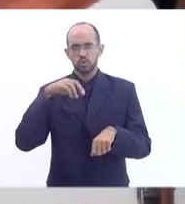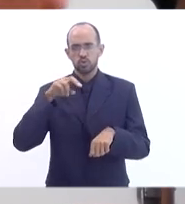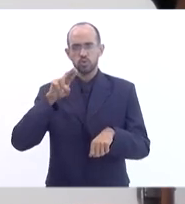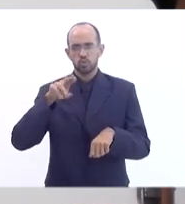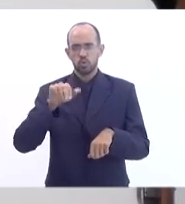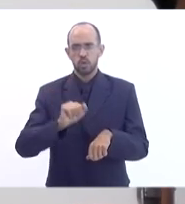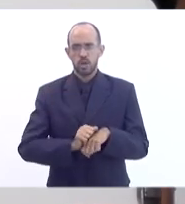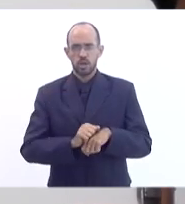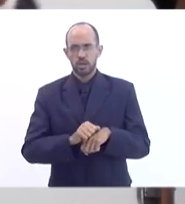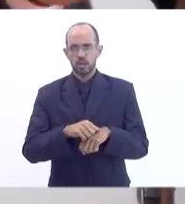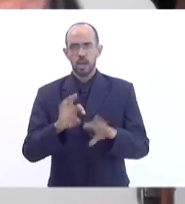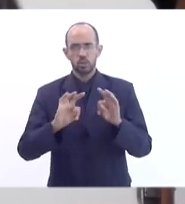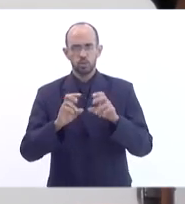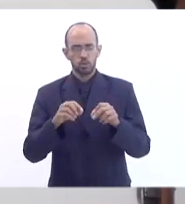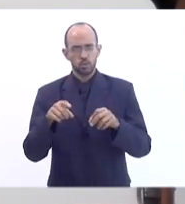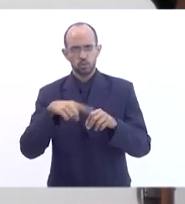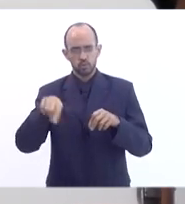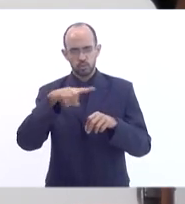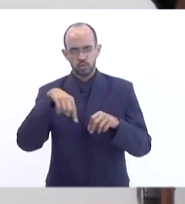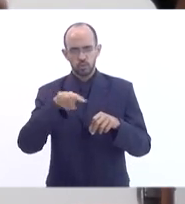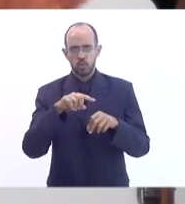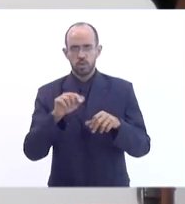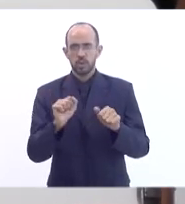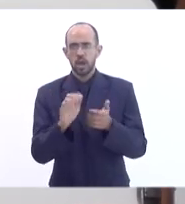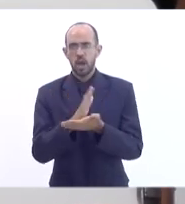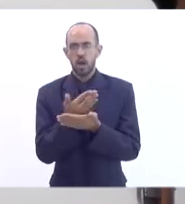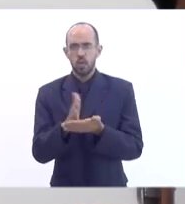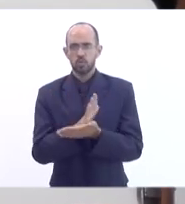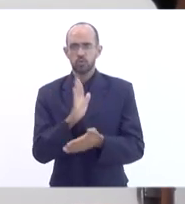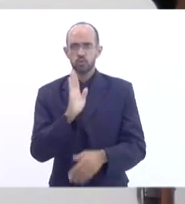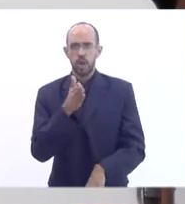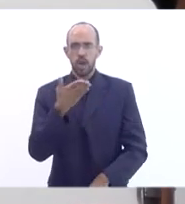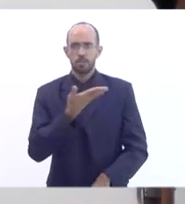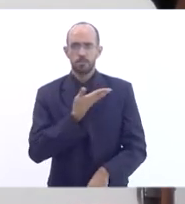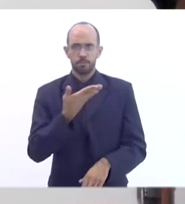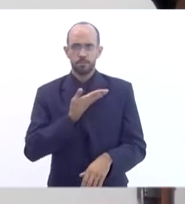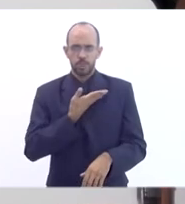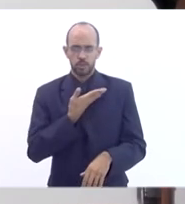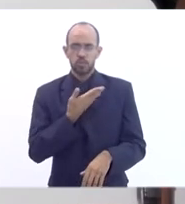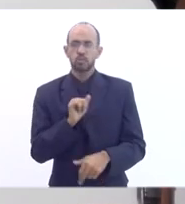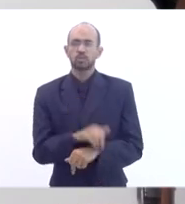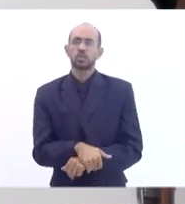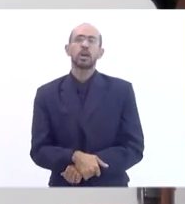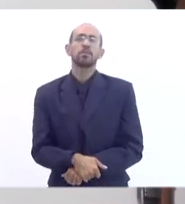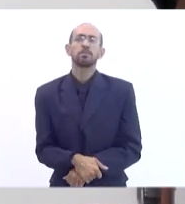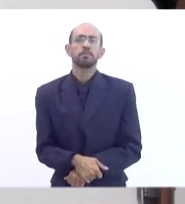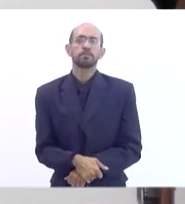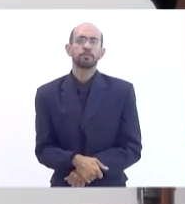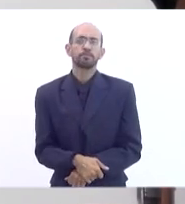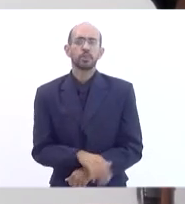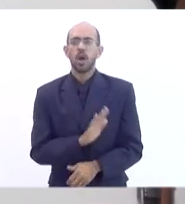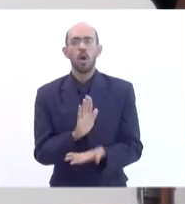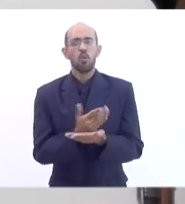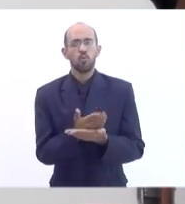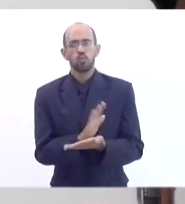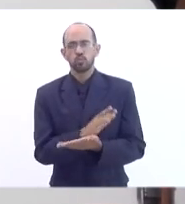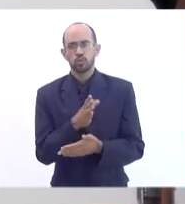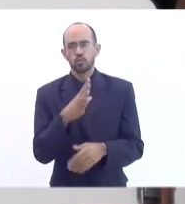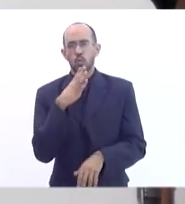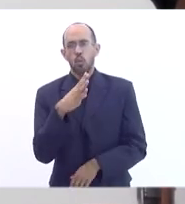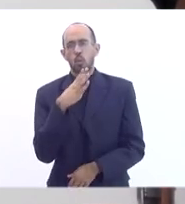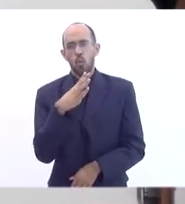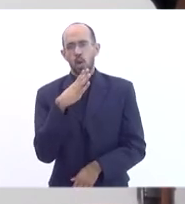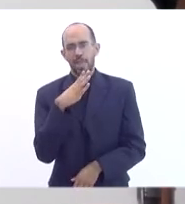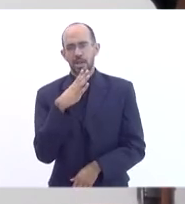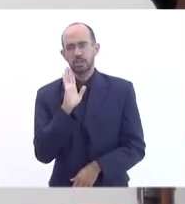esse daqui que as figuras e as Crianças alguns já se tornaram amigos as figuras que já tão conhecidas Nossa sim